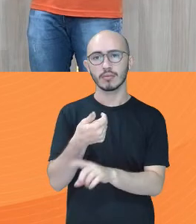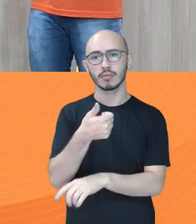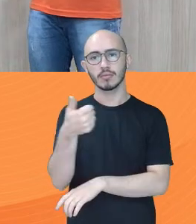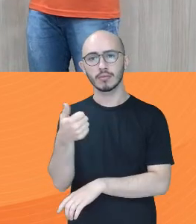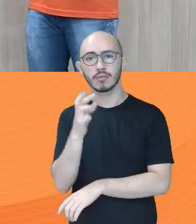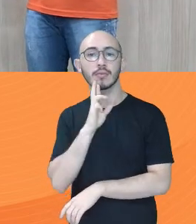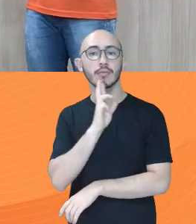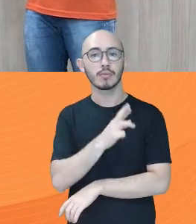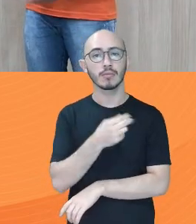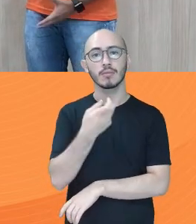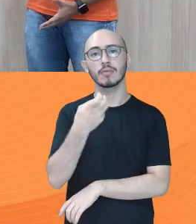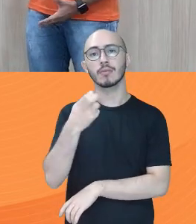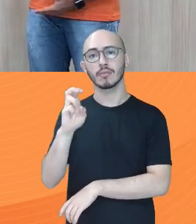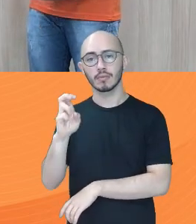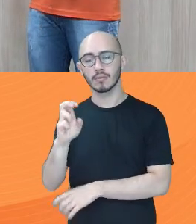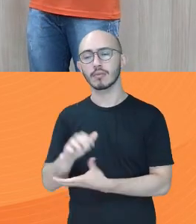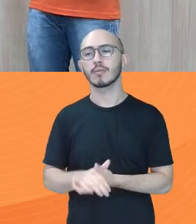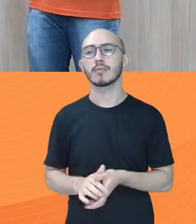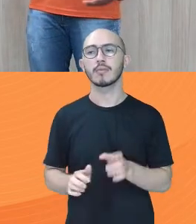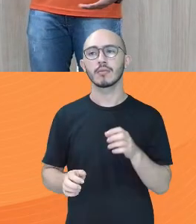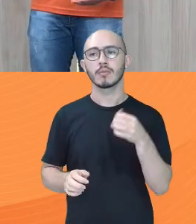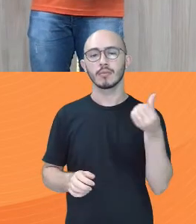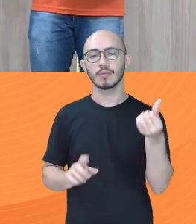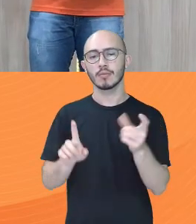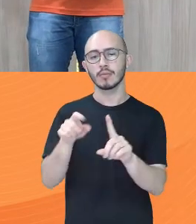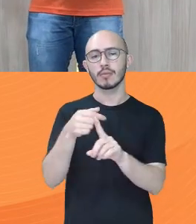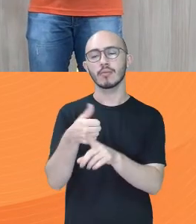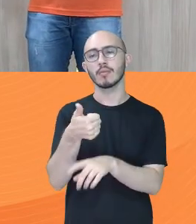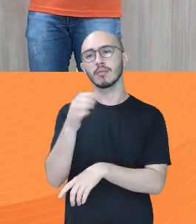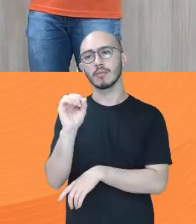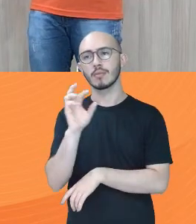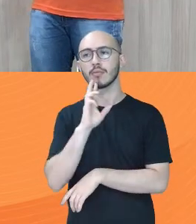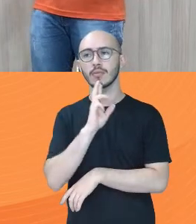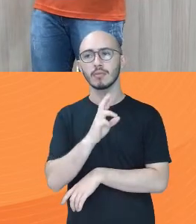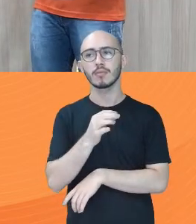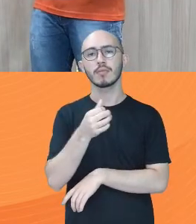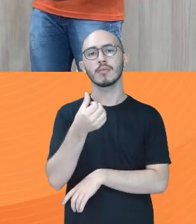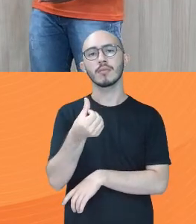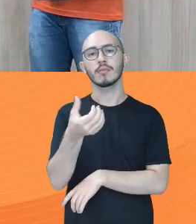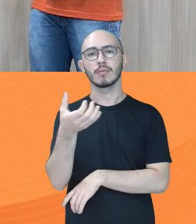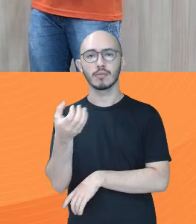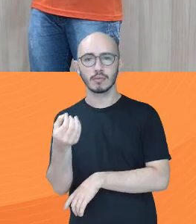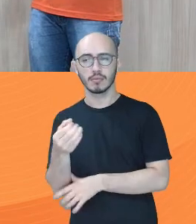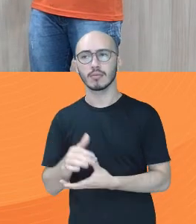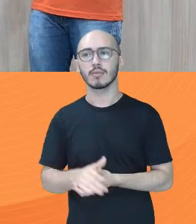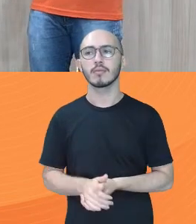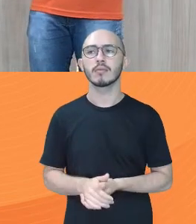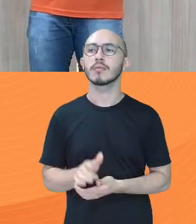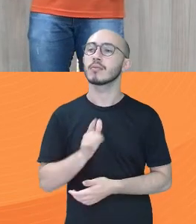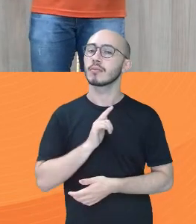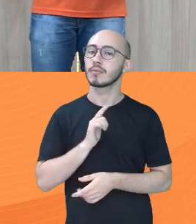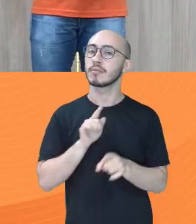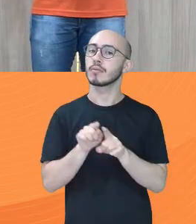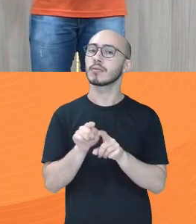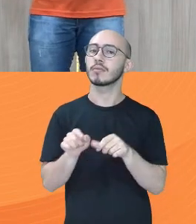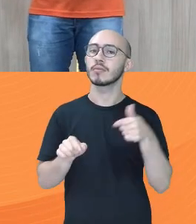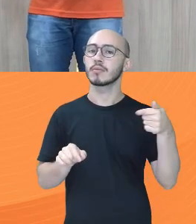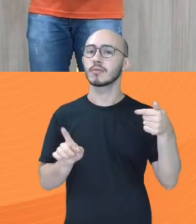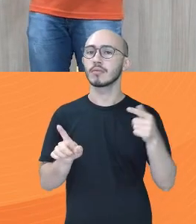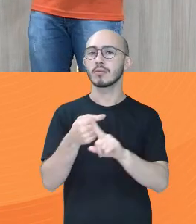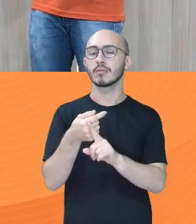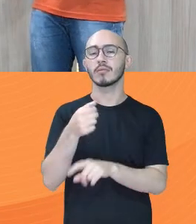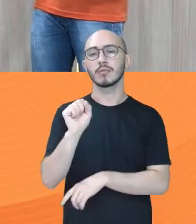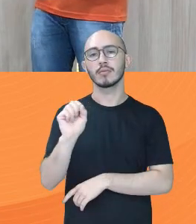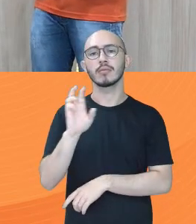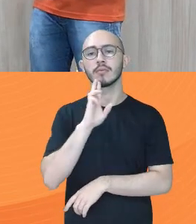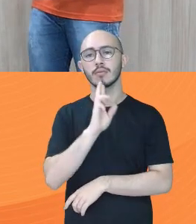11 é igual a 55, 6 vezes 10 é igual a 60, vou ter também que 7 vezes 8 é